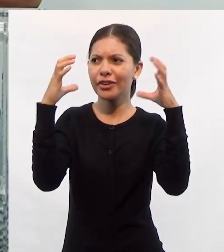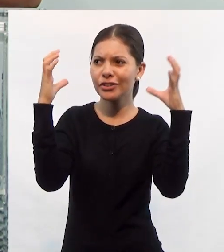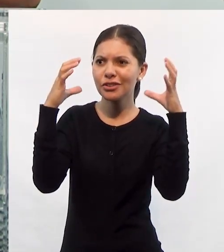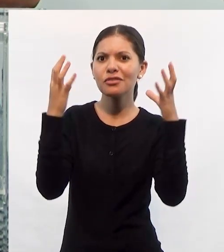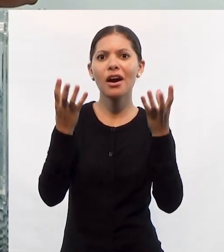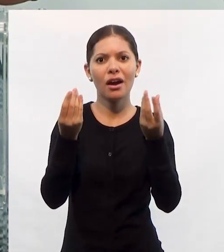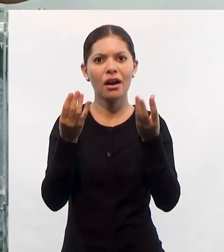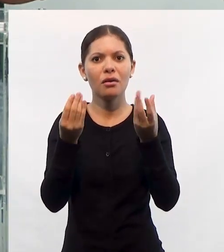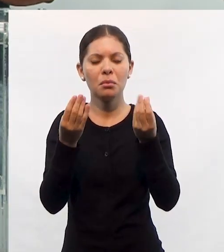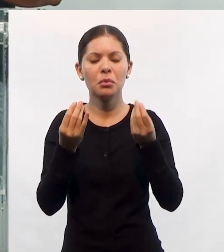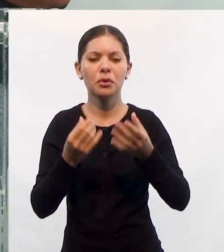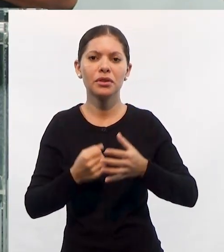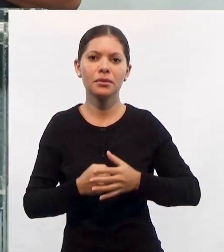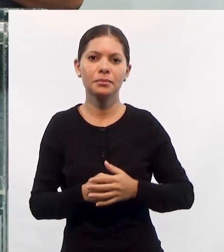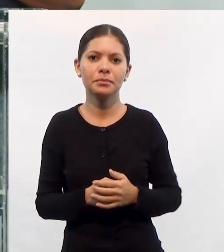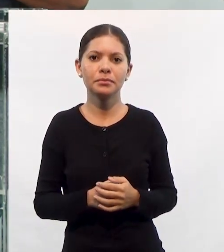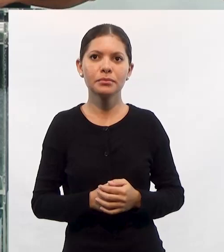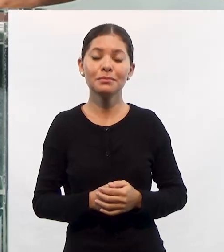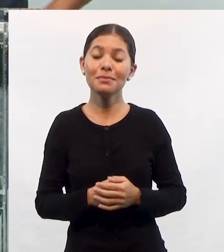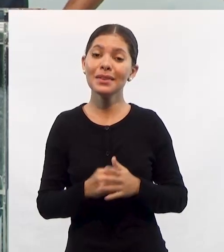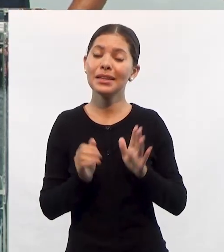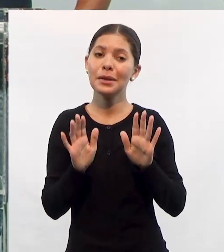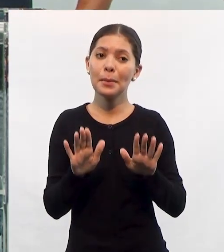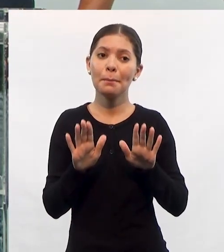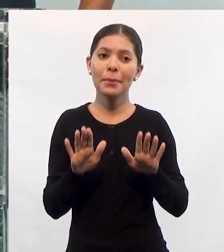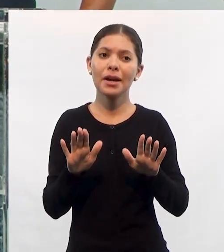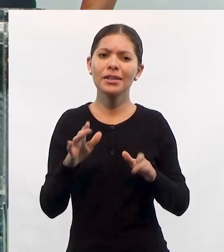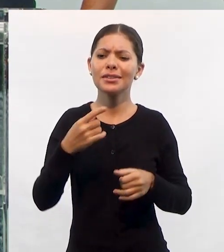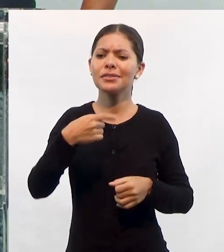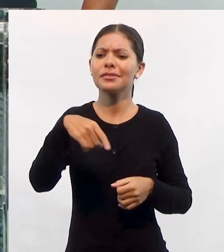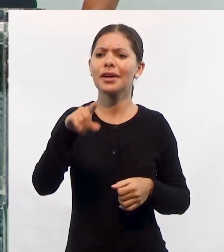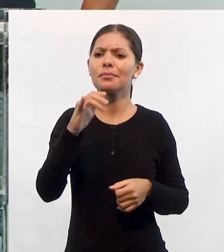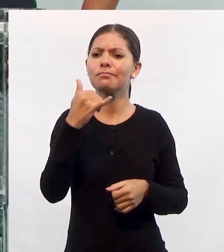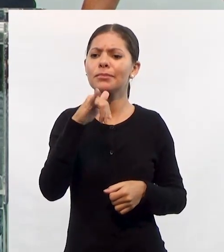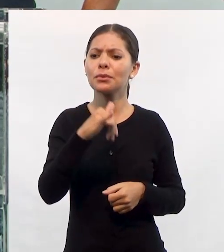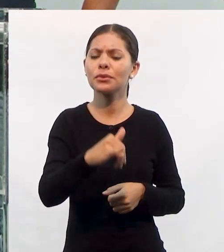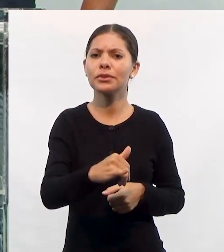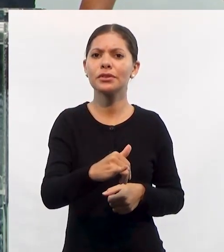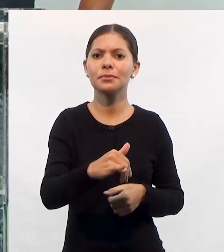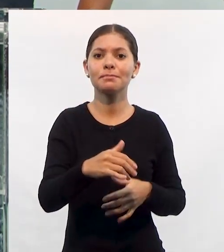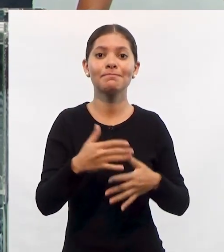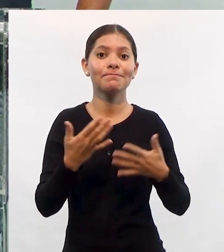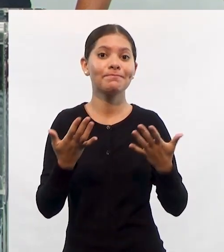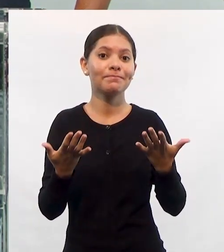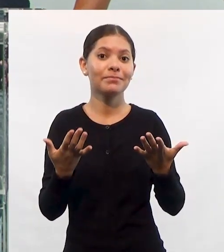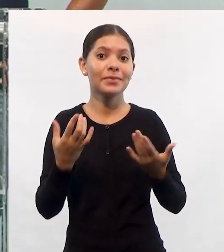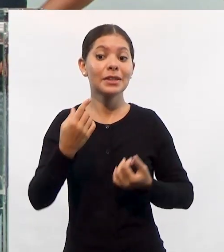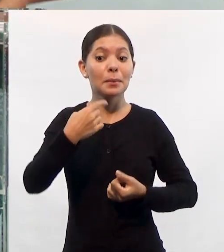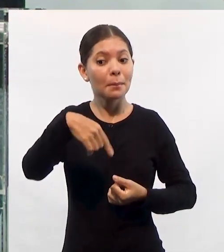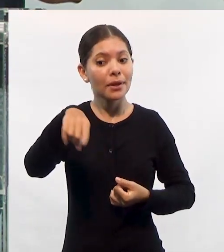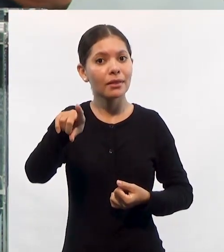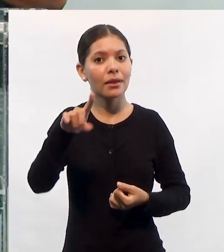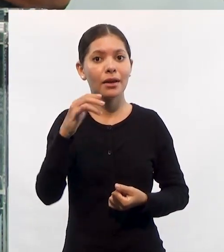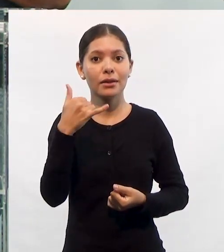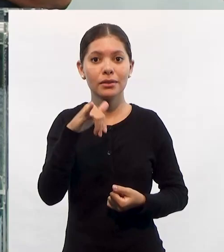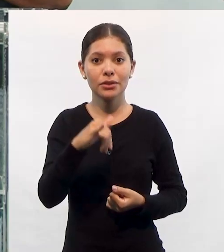grande. Mas para onde vai essa energia? aí nós vamos ter que mandar essa